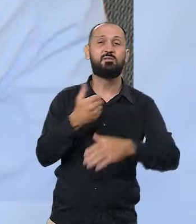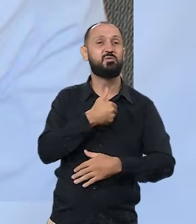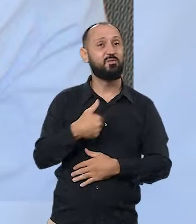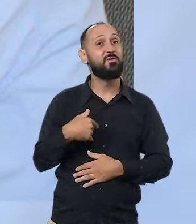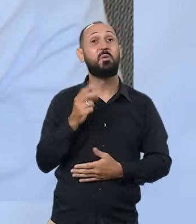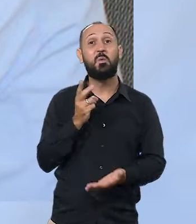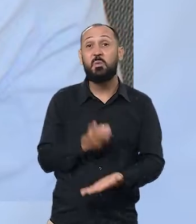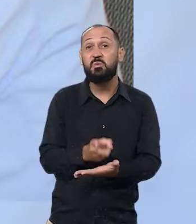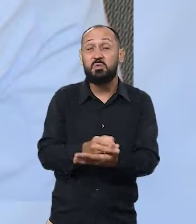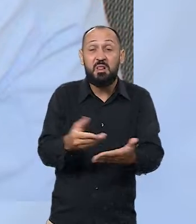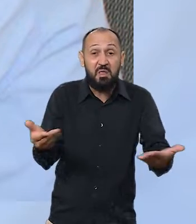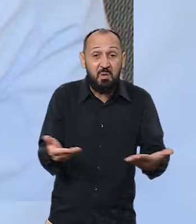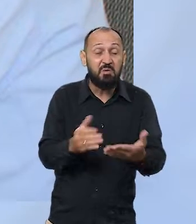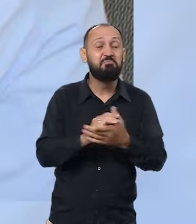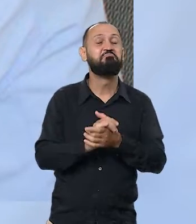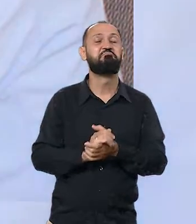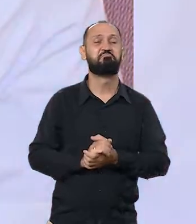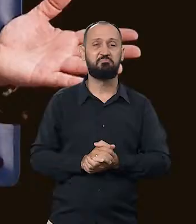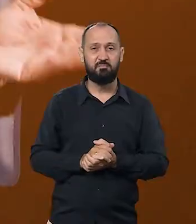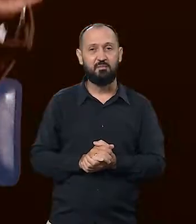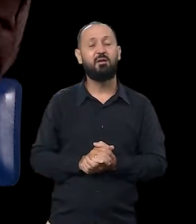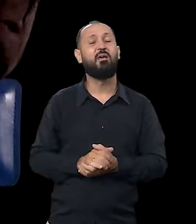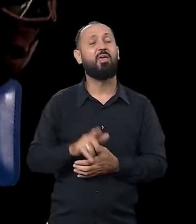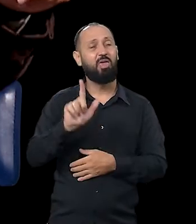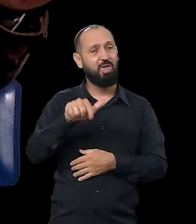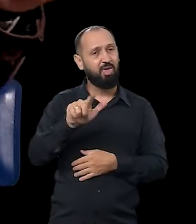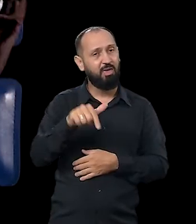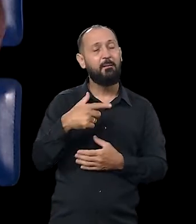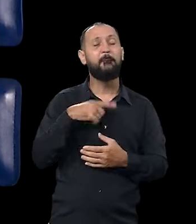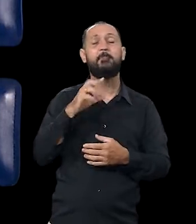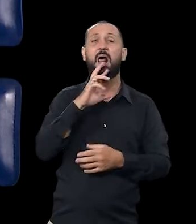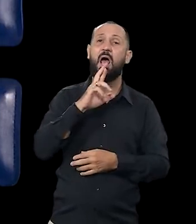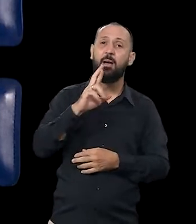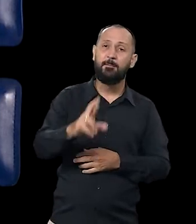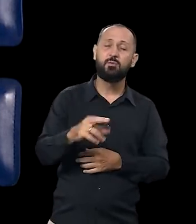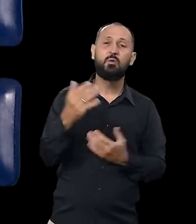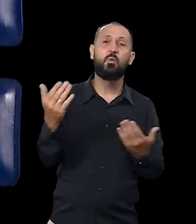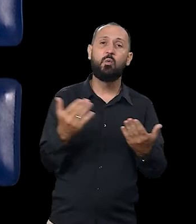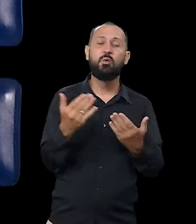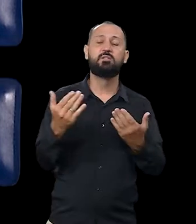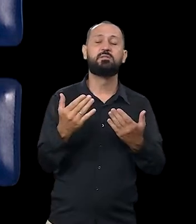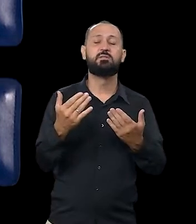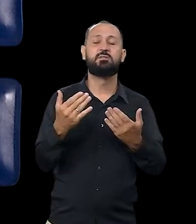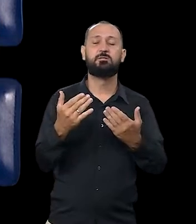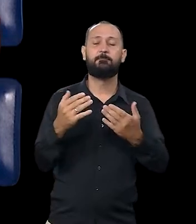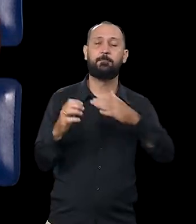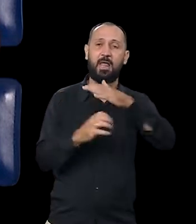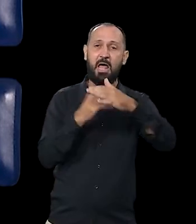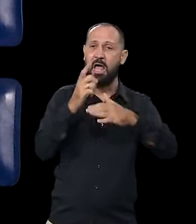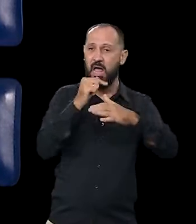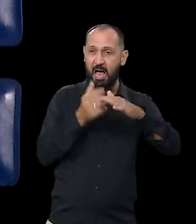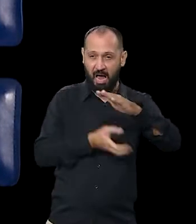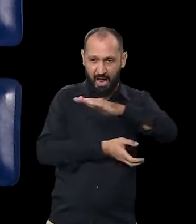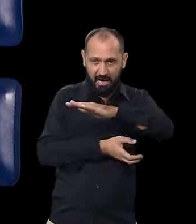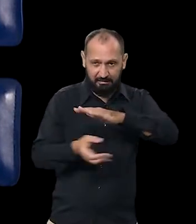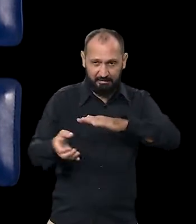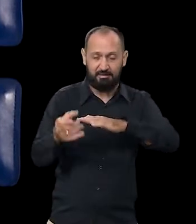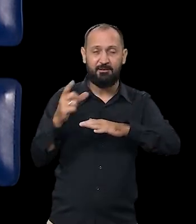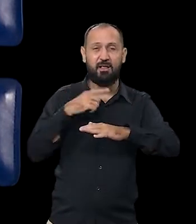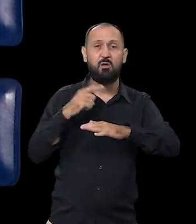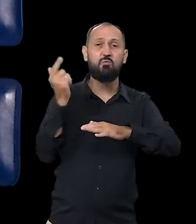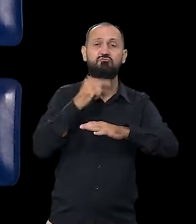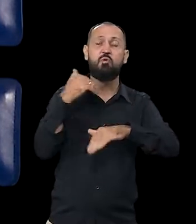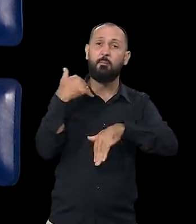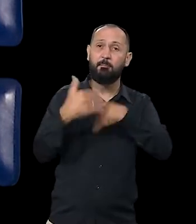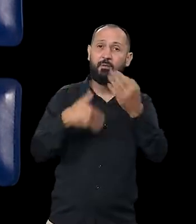né? Exatamente, e continua estatal, exatamente pelo resultado. A Sanesul, ela apresentou um crescimento,